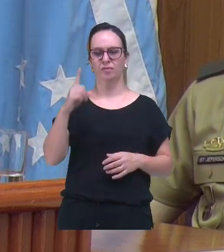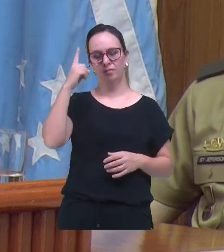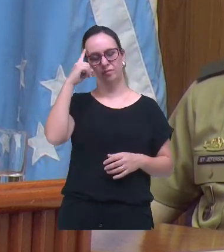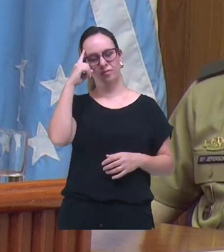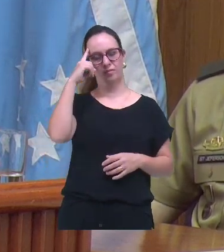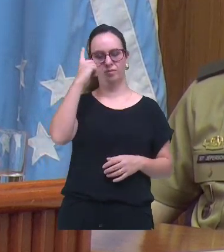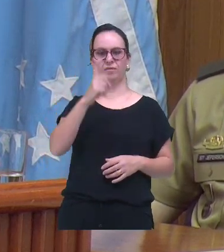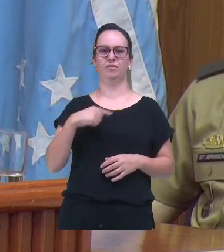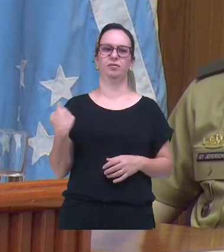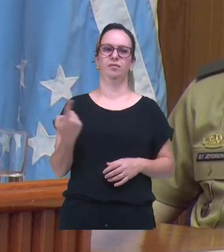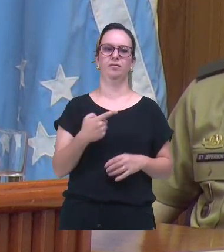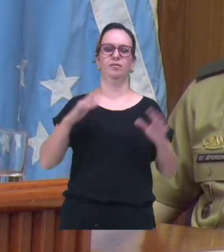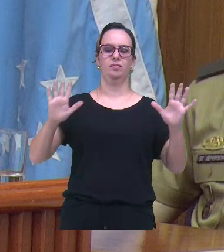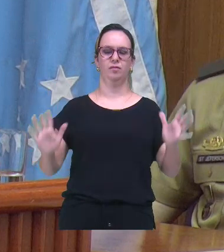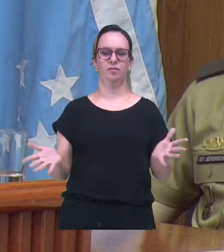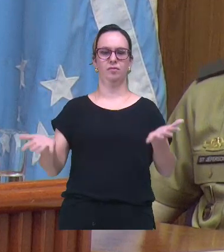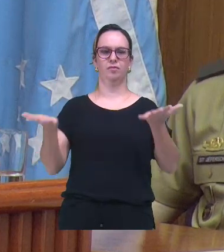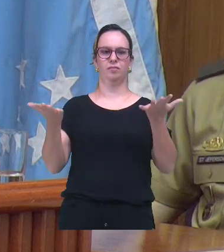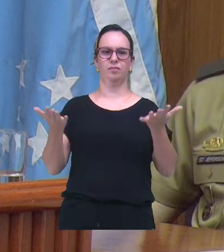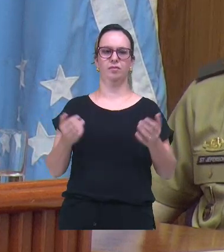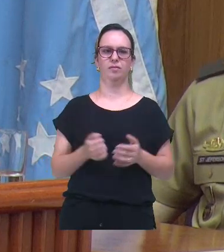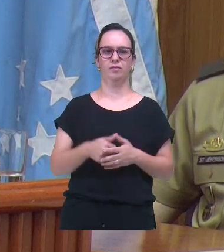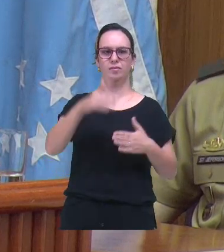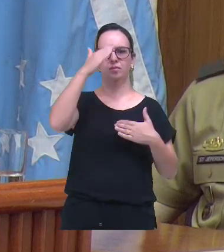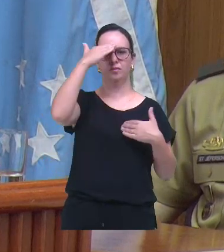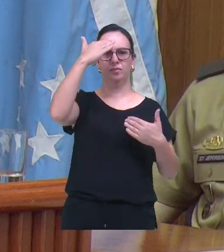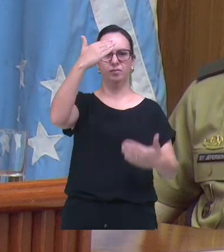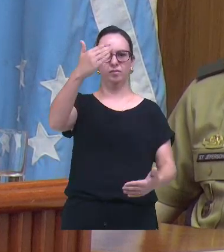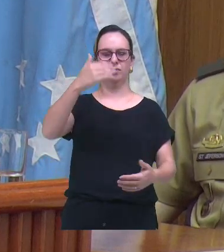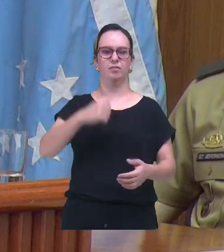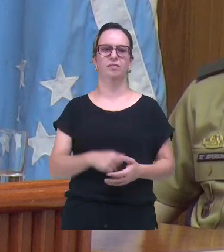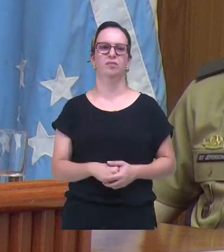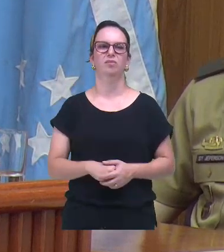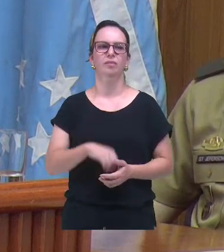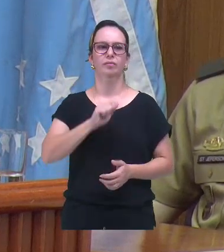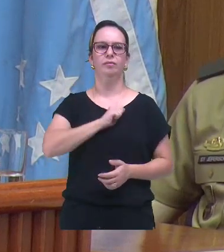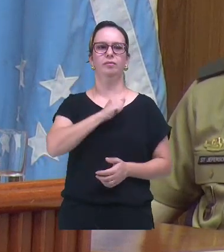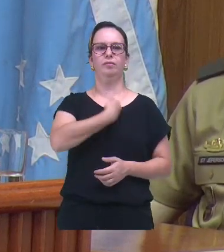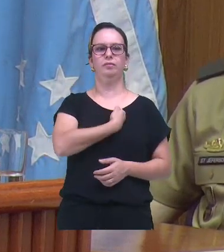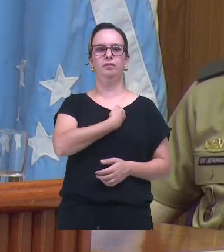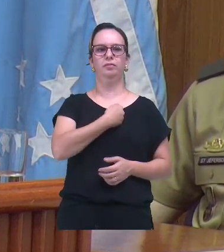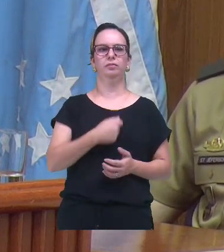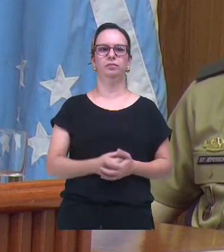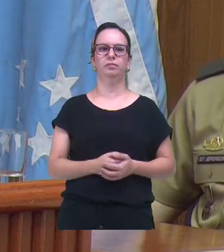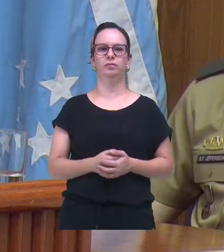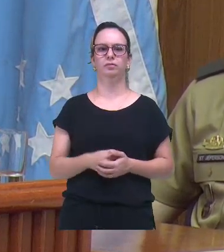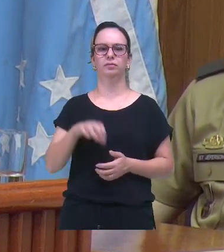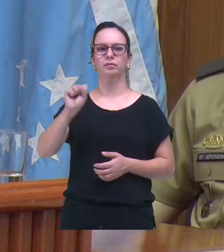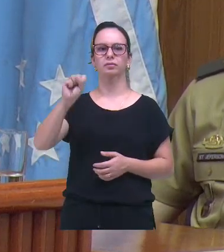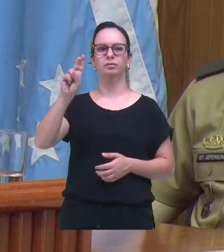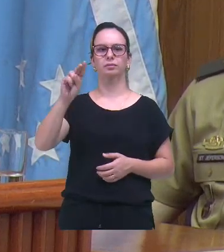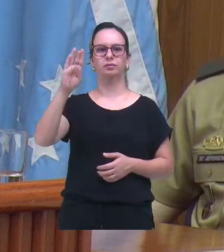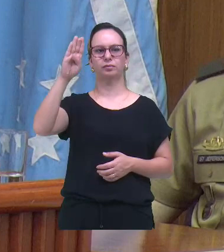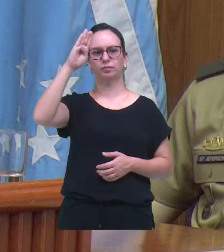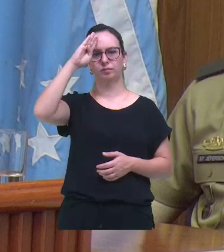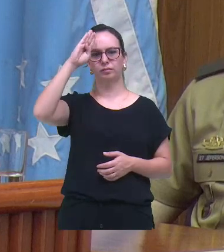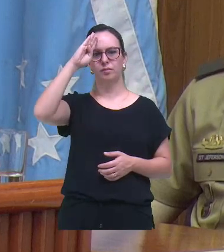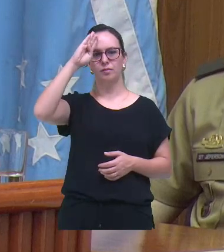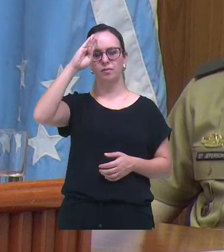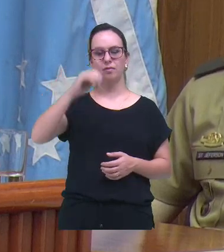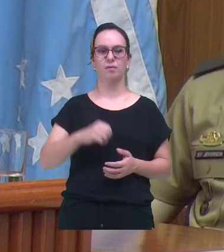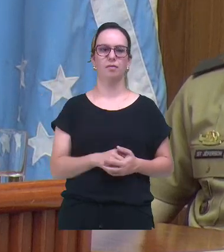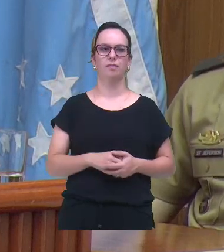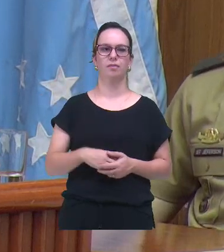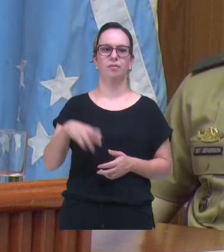solenidade. Agradeço o delegado seccional, subtenente Jefferson, a tenente Raíssa e